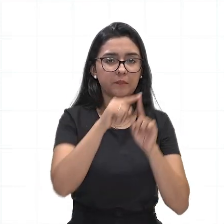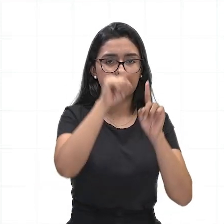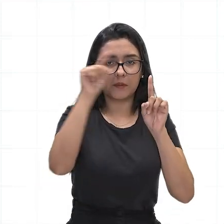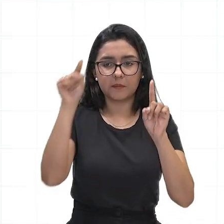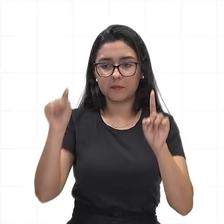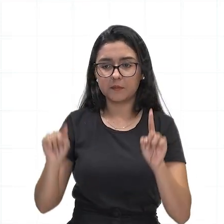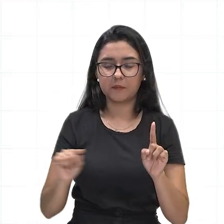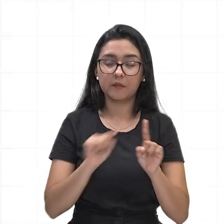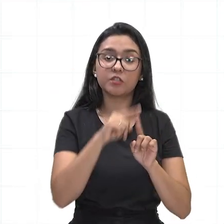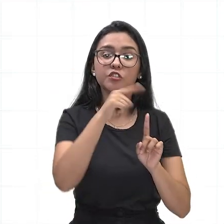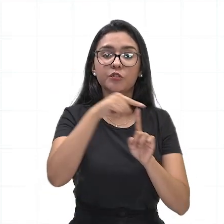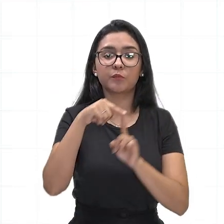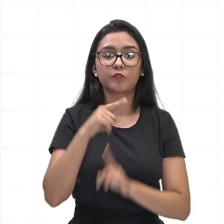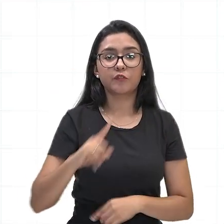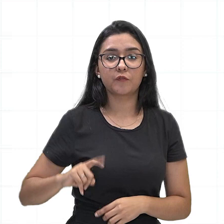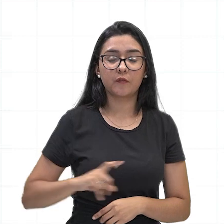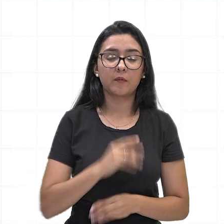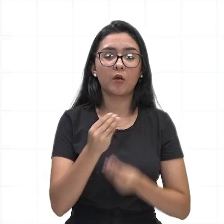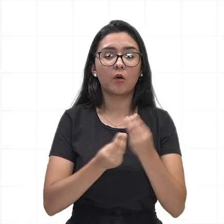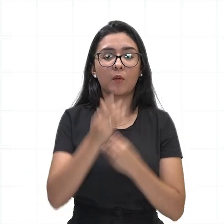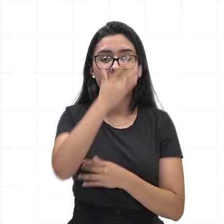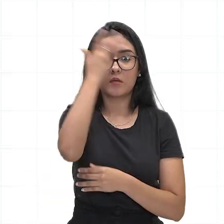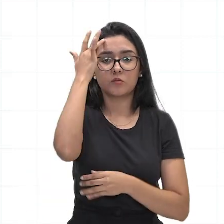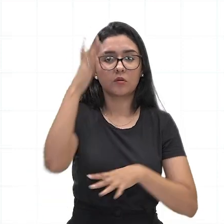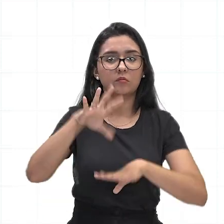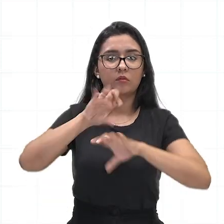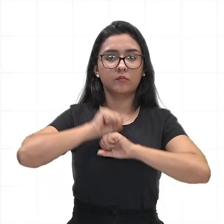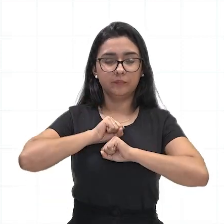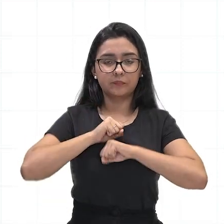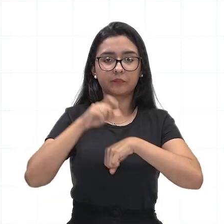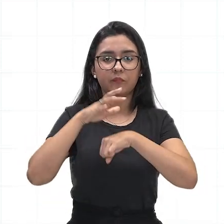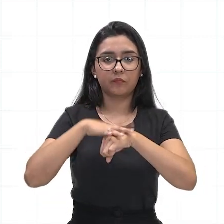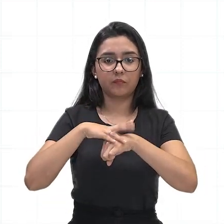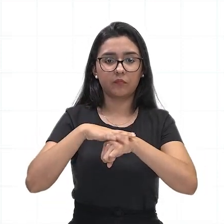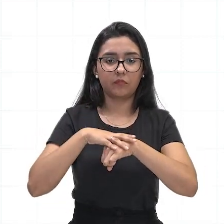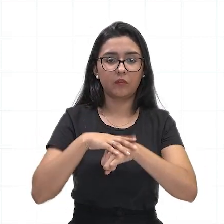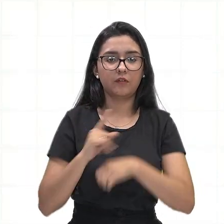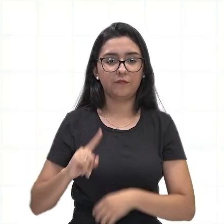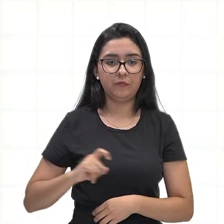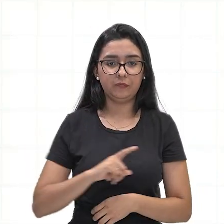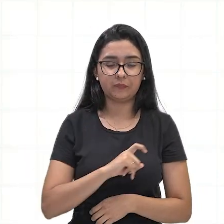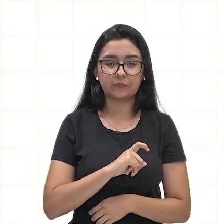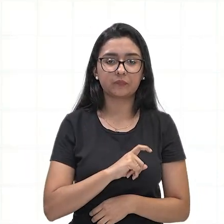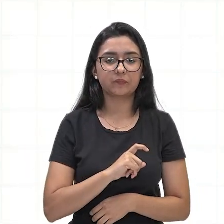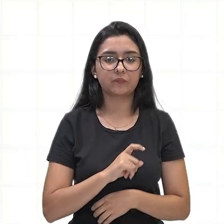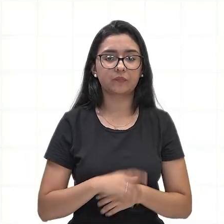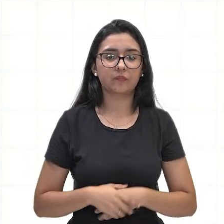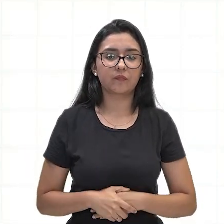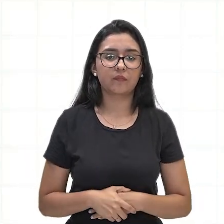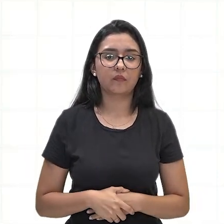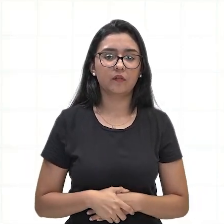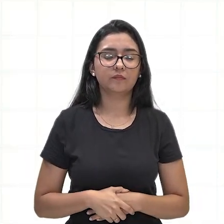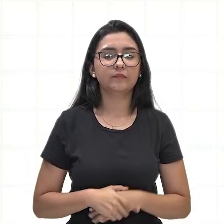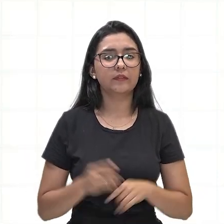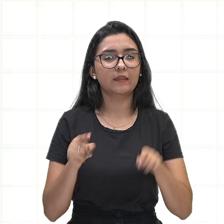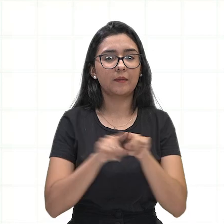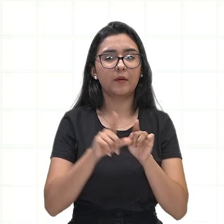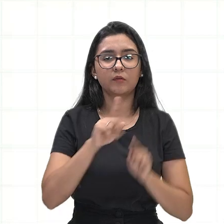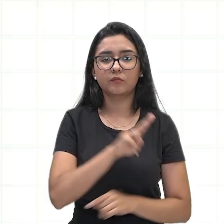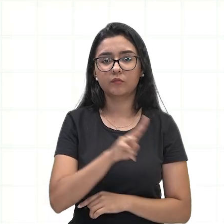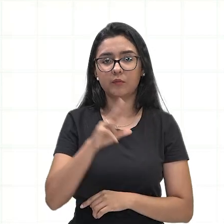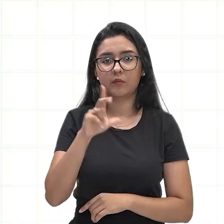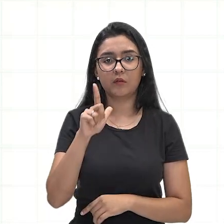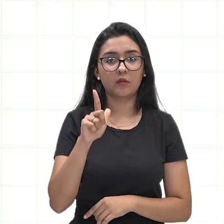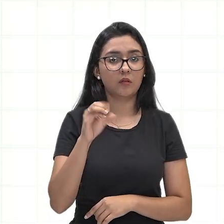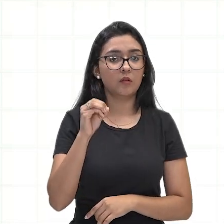da ascaridíase, como que uma pessoa ela se contamina com ascaridíase, né, com a lombriga mais